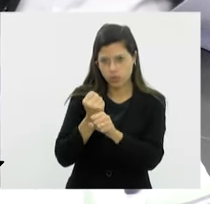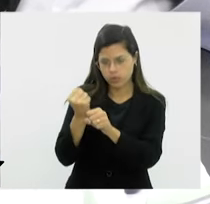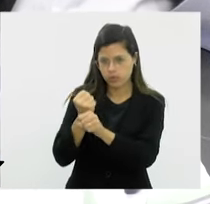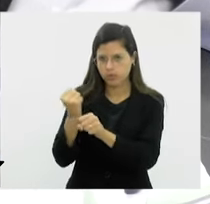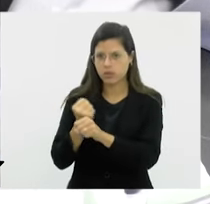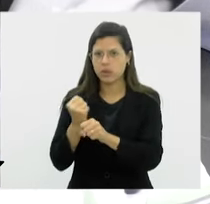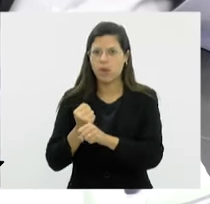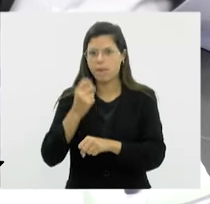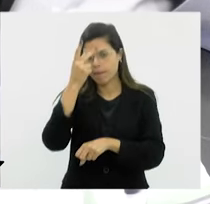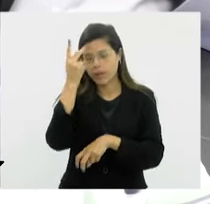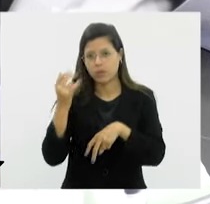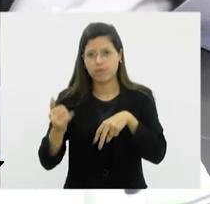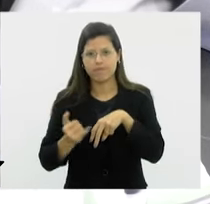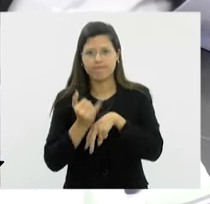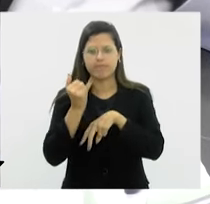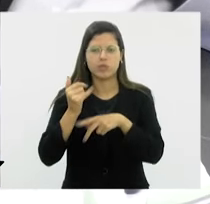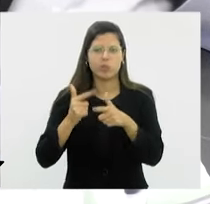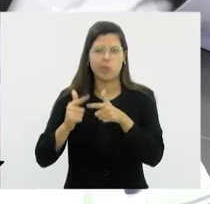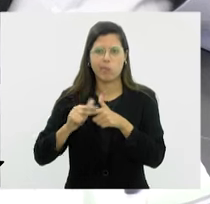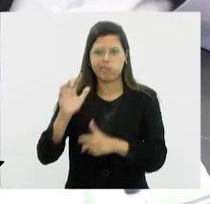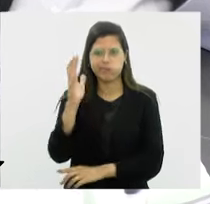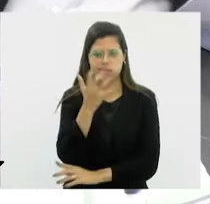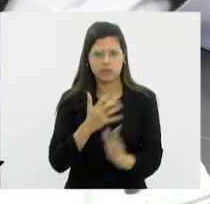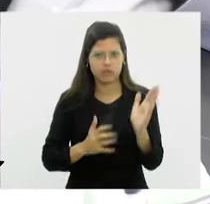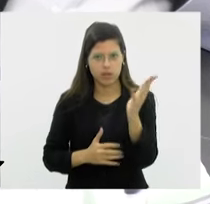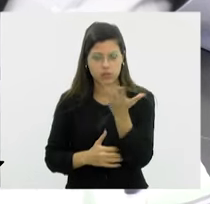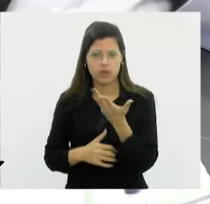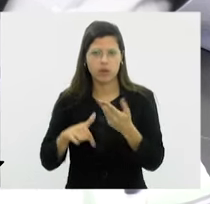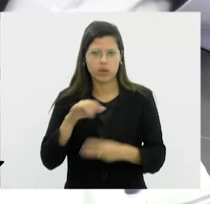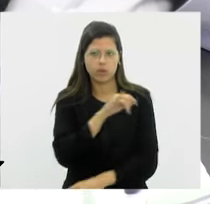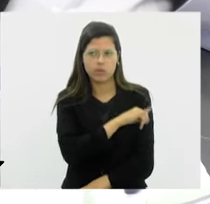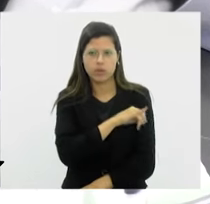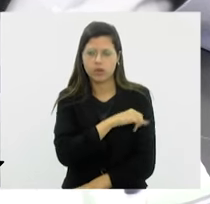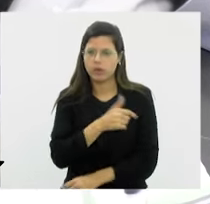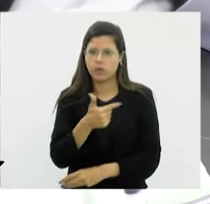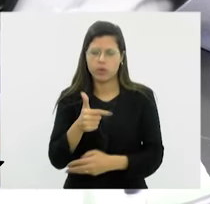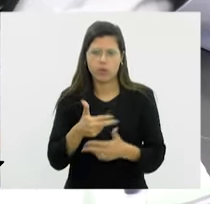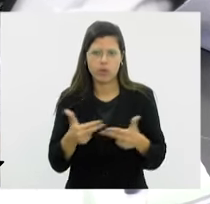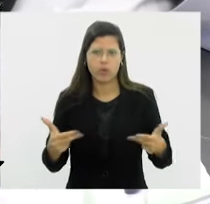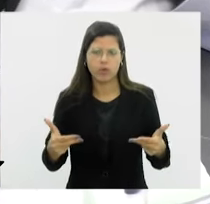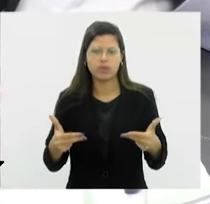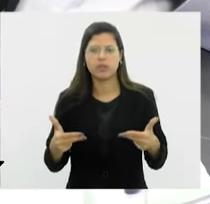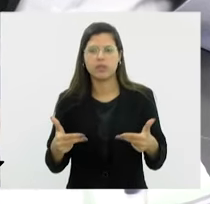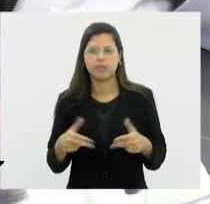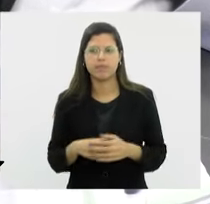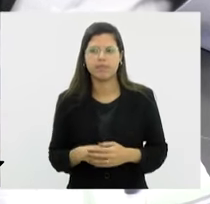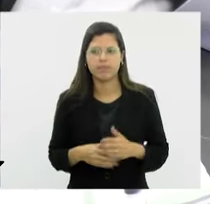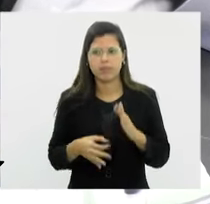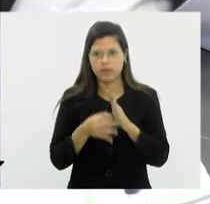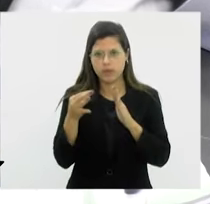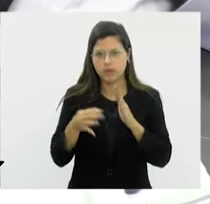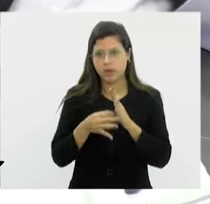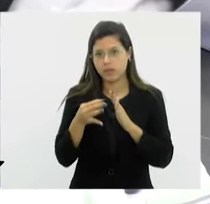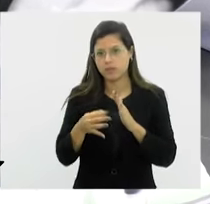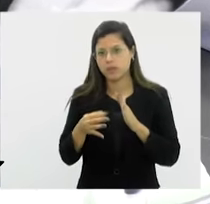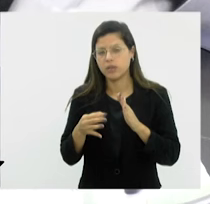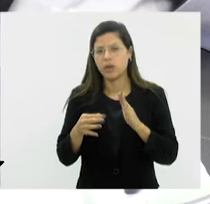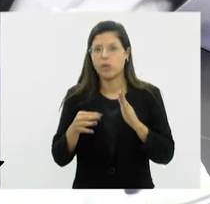desastres naturais no estado do Rio de Janeiro e da outras providências. Parecer pela legalidade com emenda em discussão. Senhor presidente. Está discutido, deputado